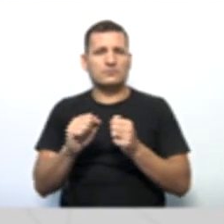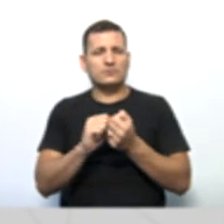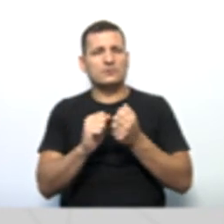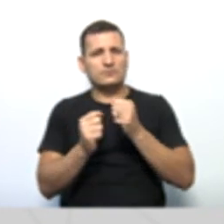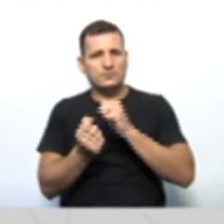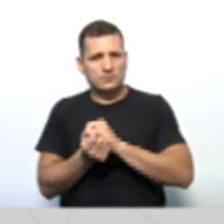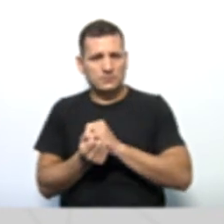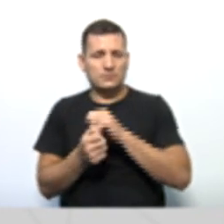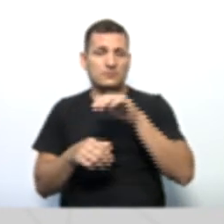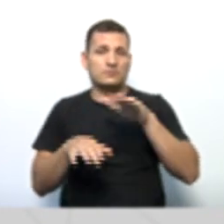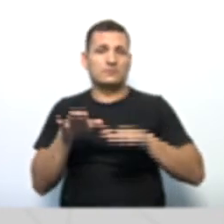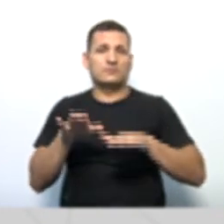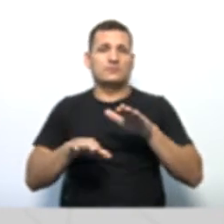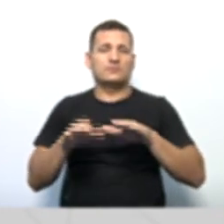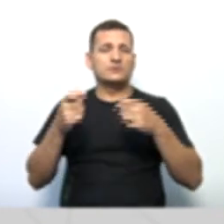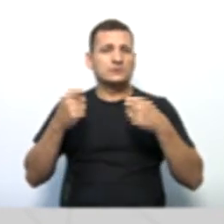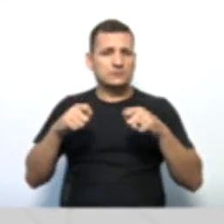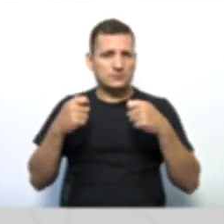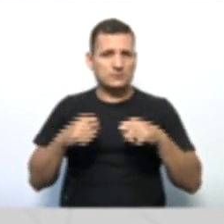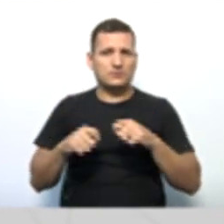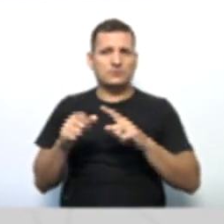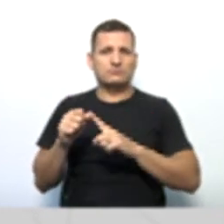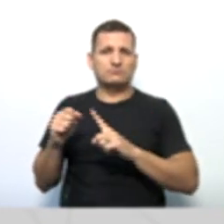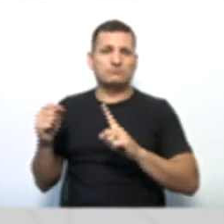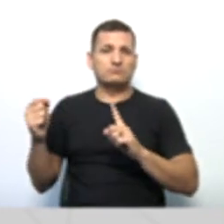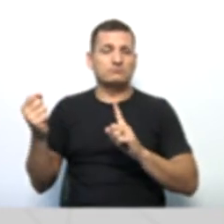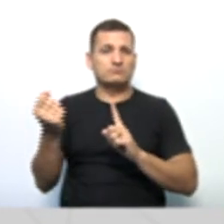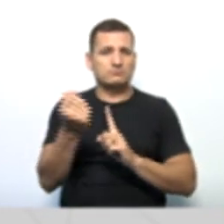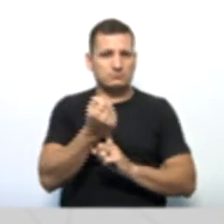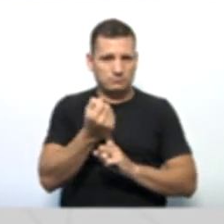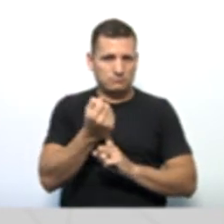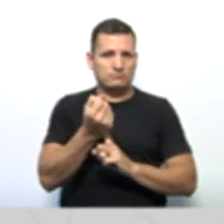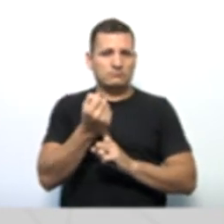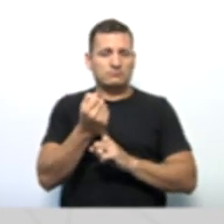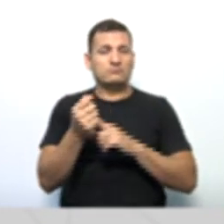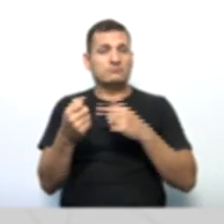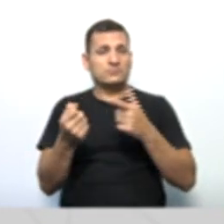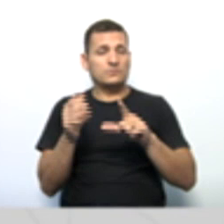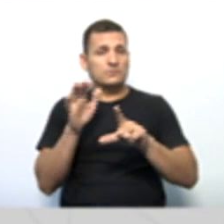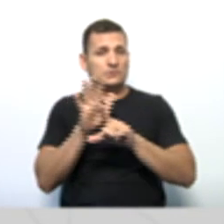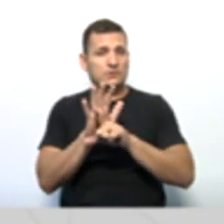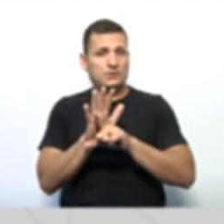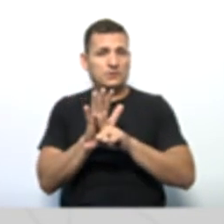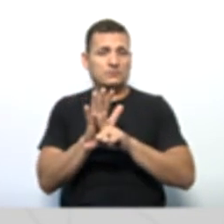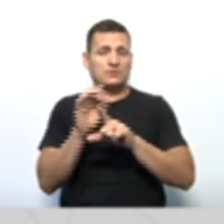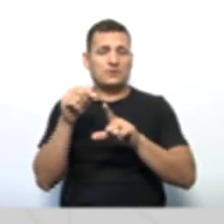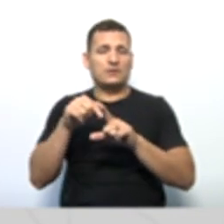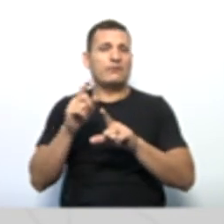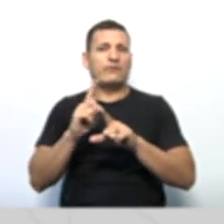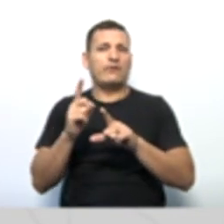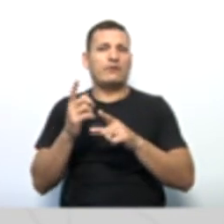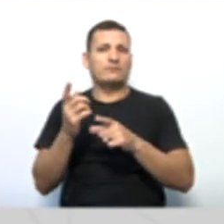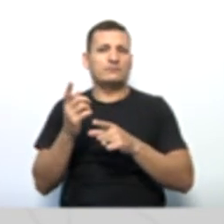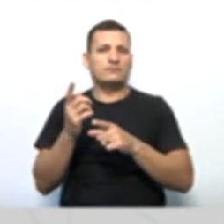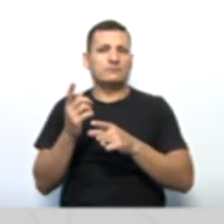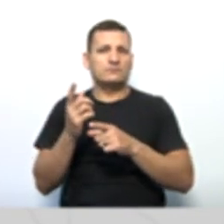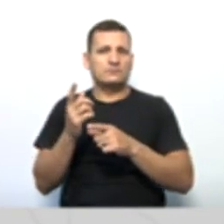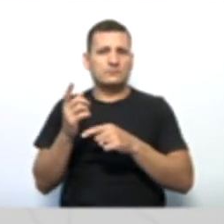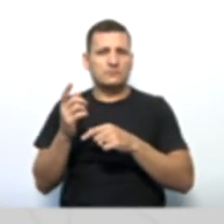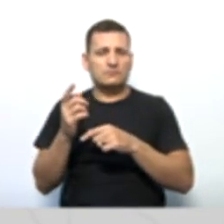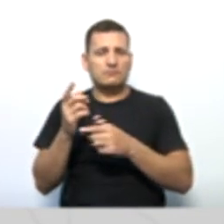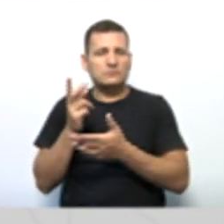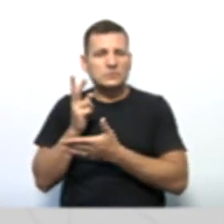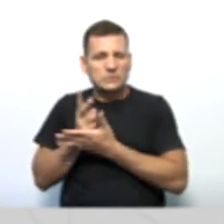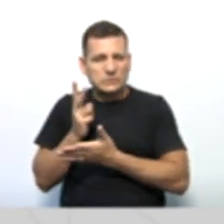as necessidades reais da sociedade. Ou seja, a lei não é algo sagrado que não pode ser mudado. Ela deve